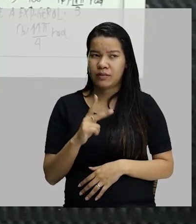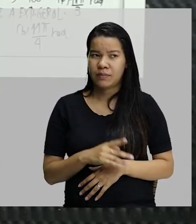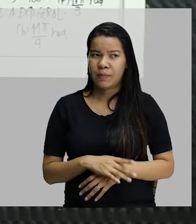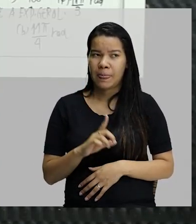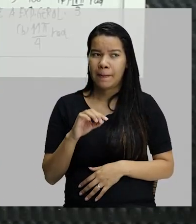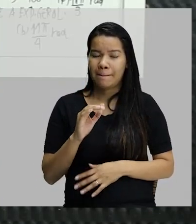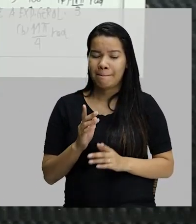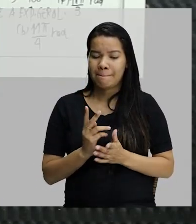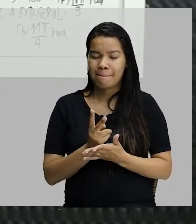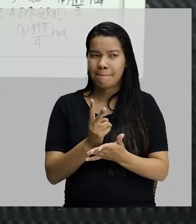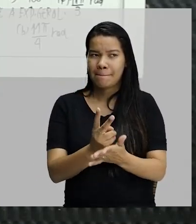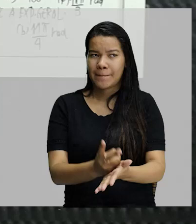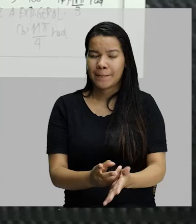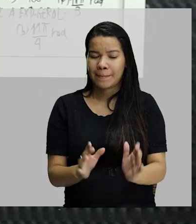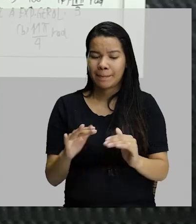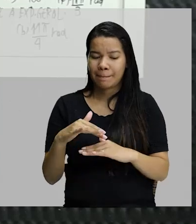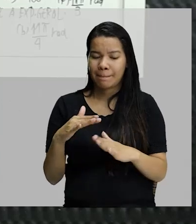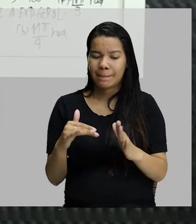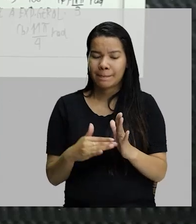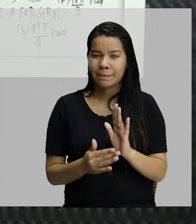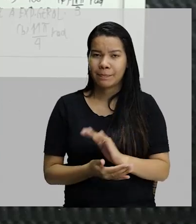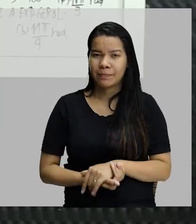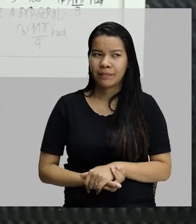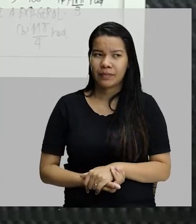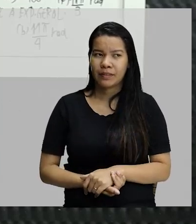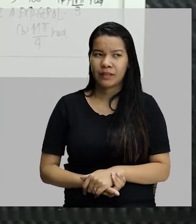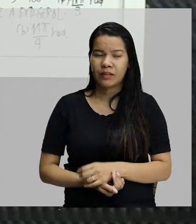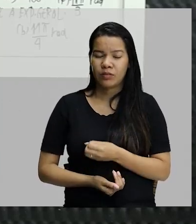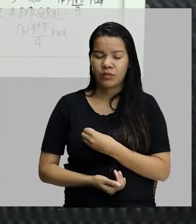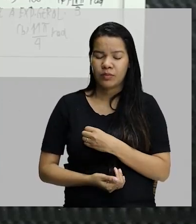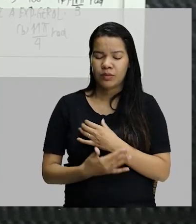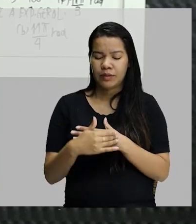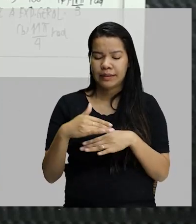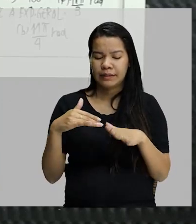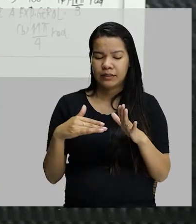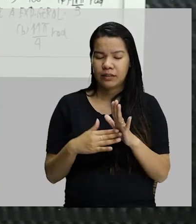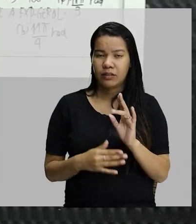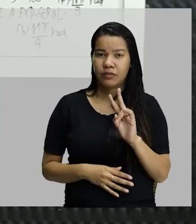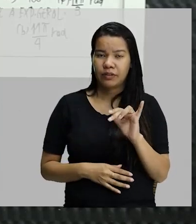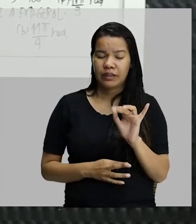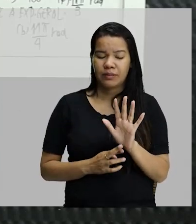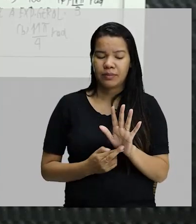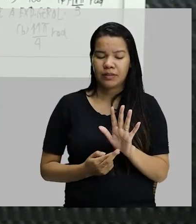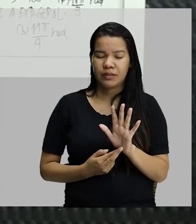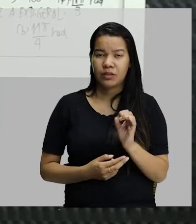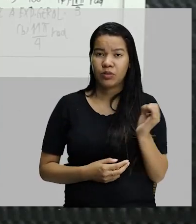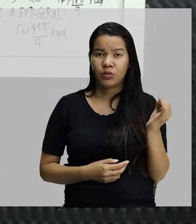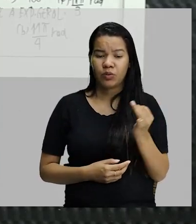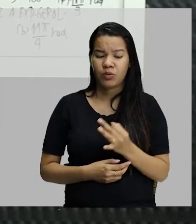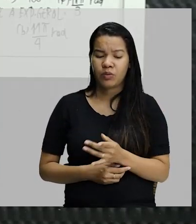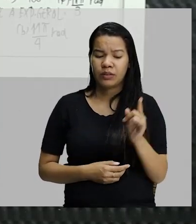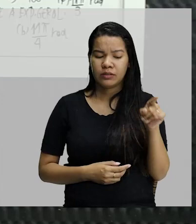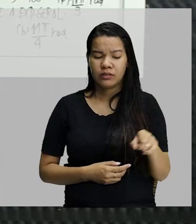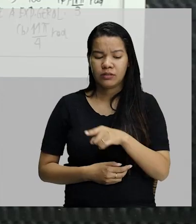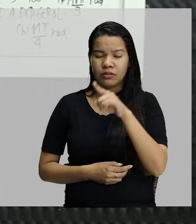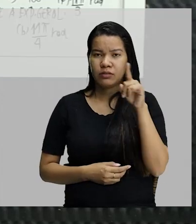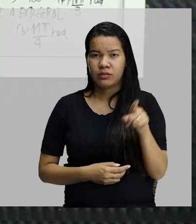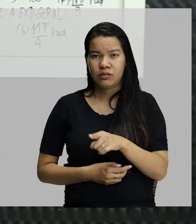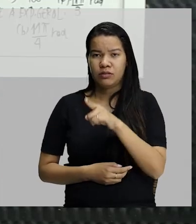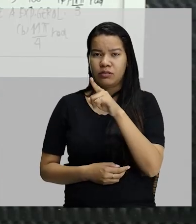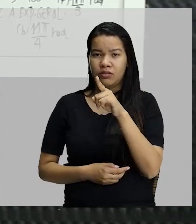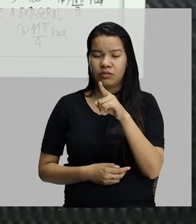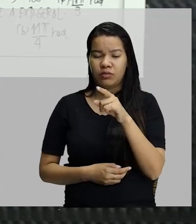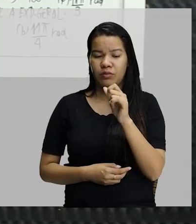uma constante inteira, número inteiro. Ele vai representar quantas voltas